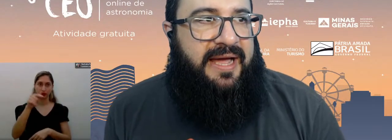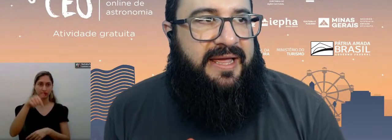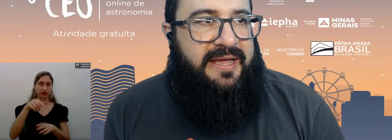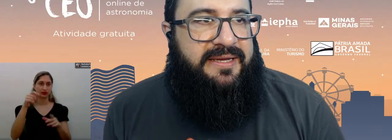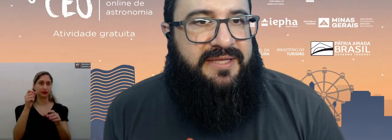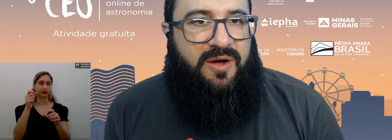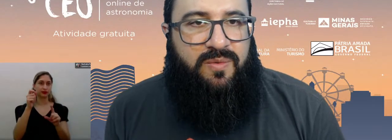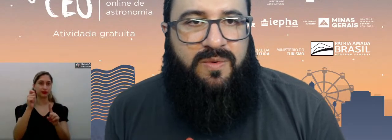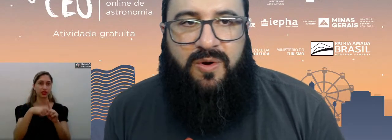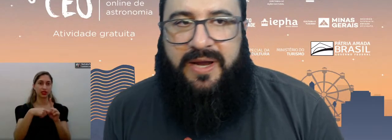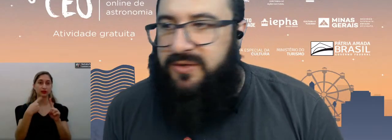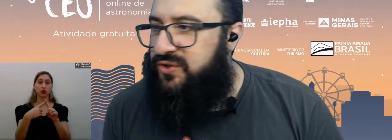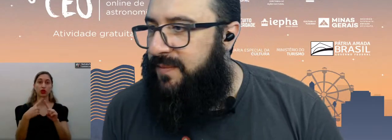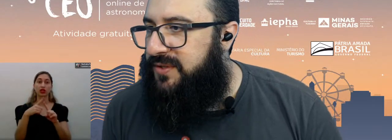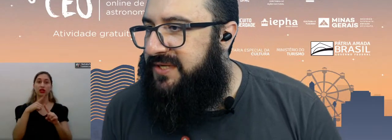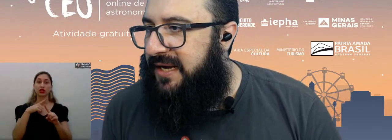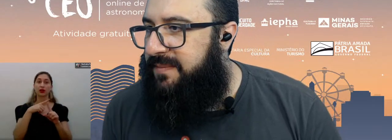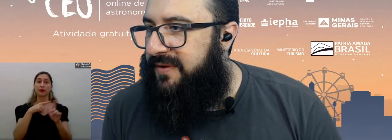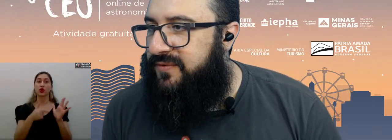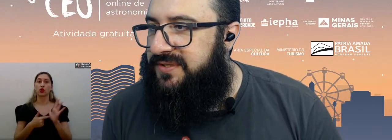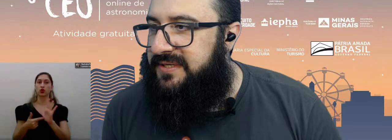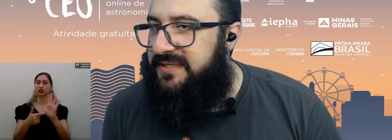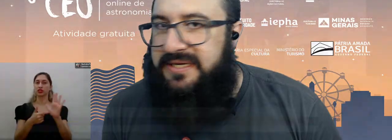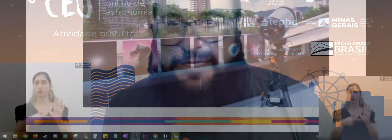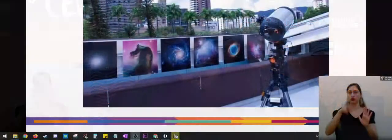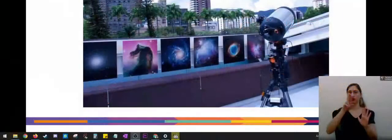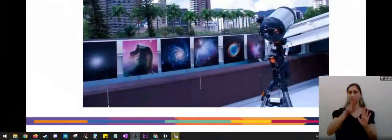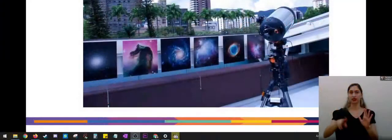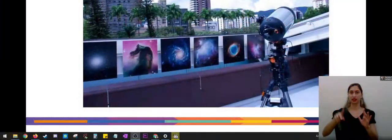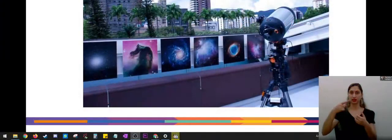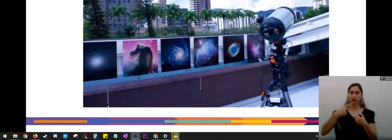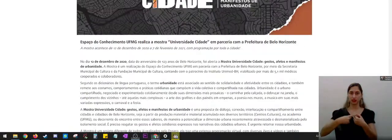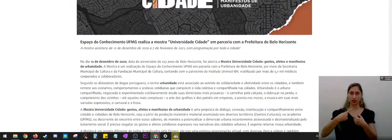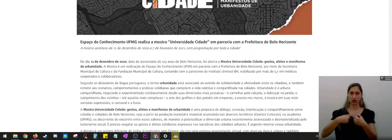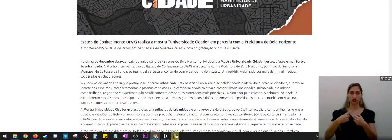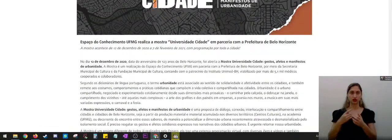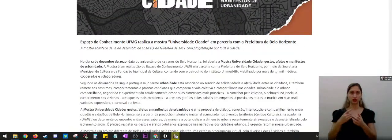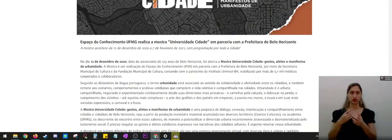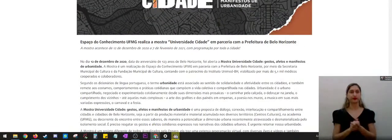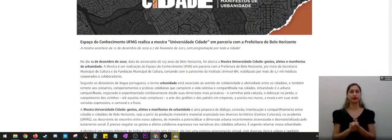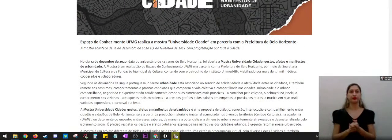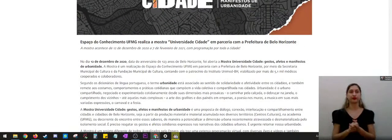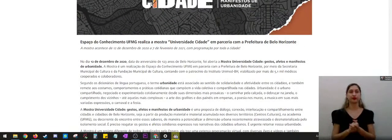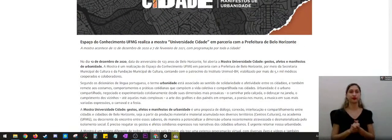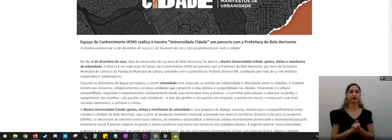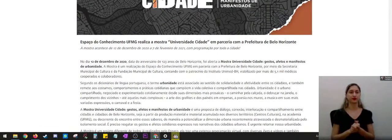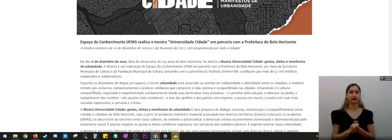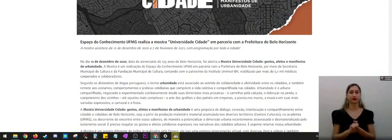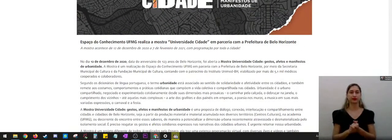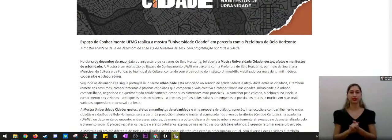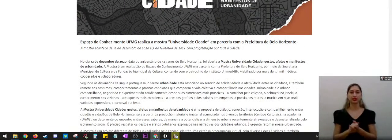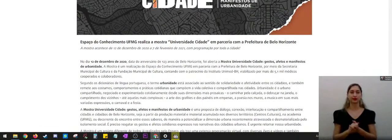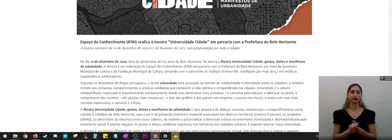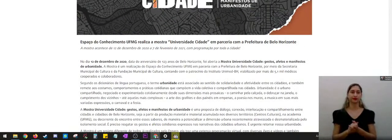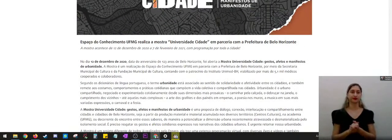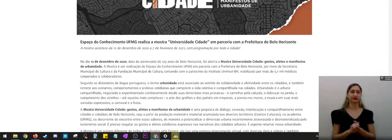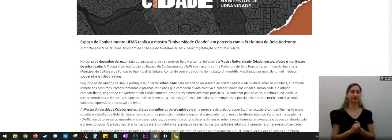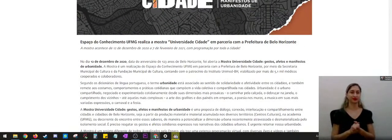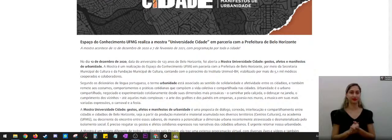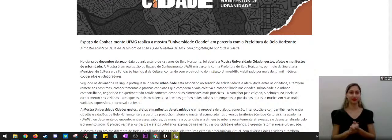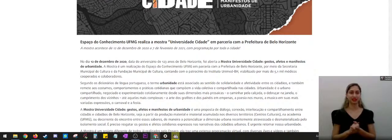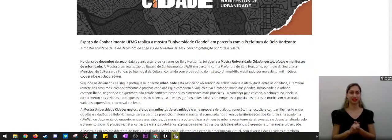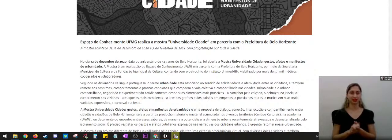mostra tá então eu quero só mostrar aqui para vocês aqui não é que a gente tem aqui olha a imagem